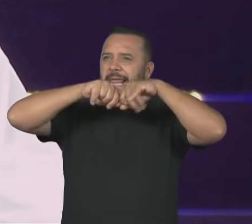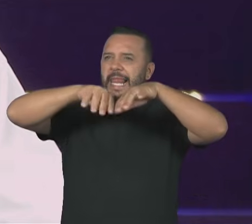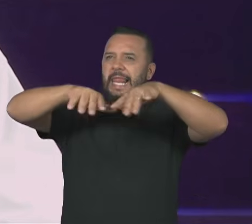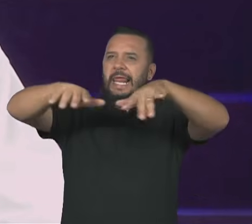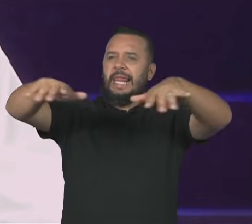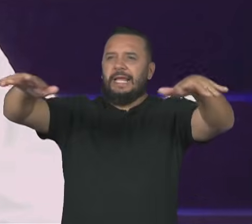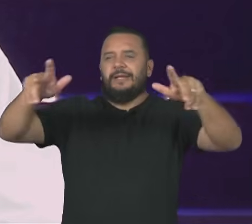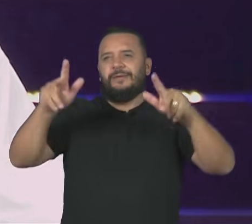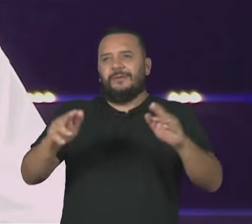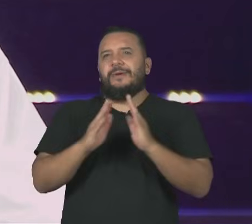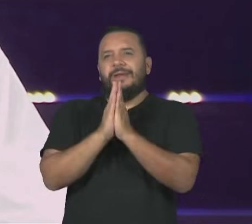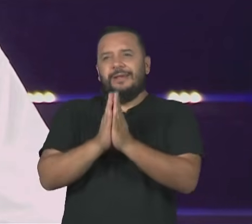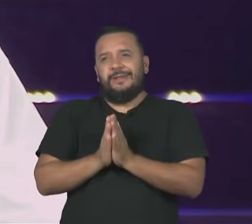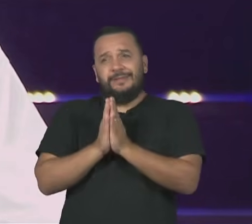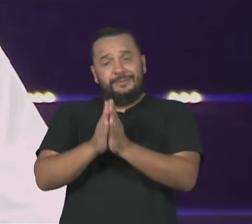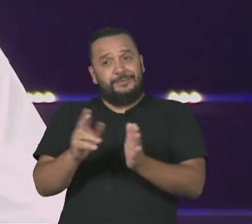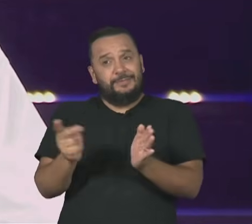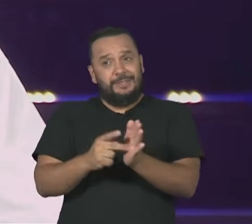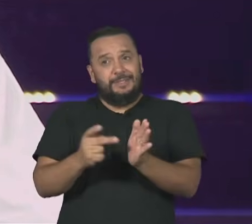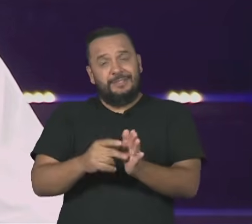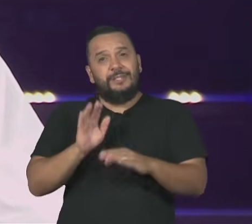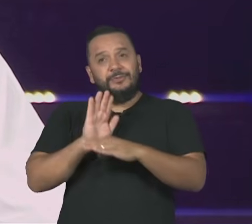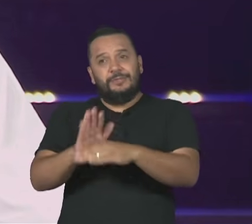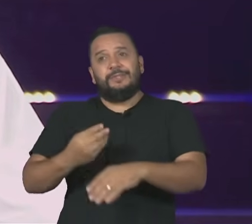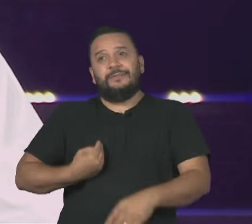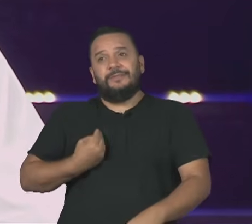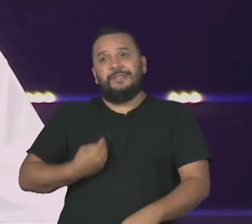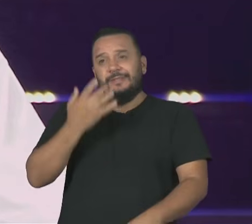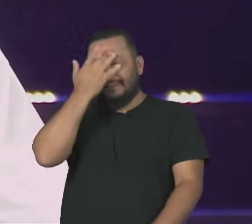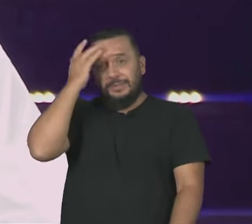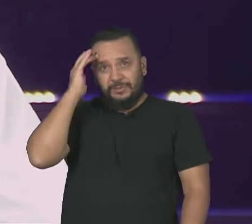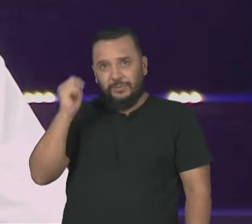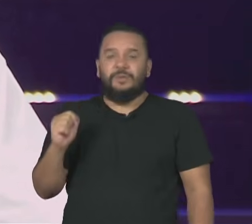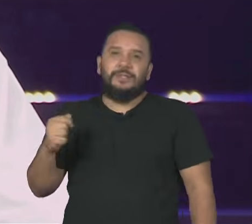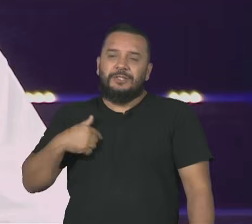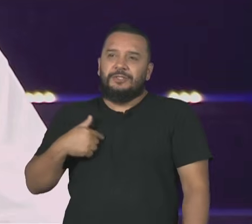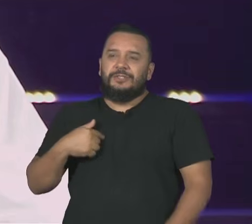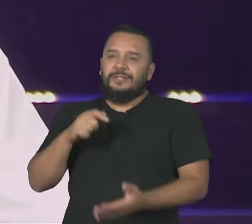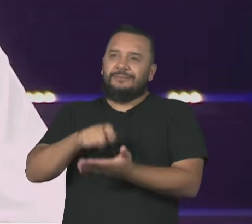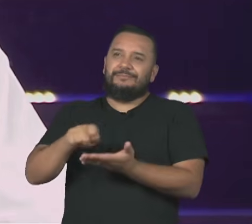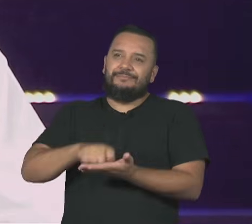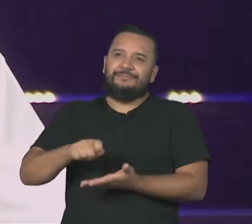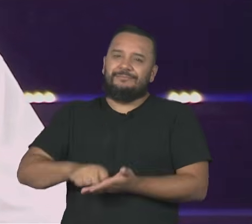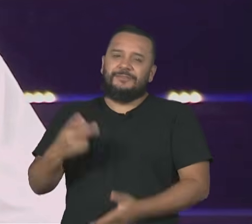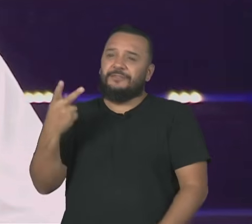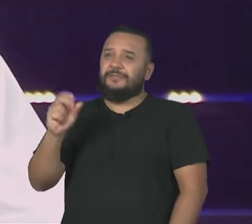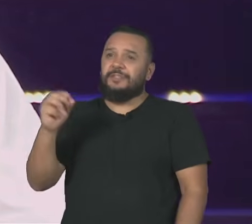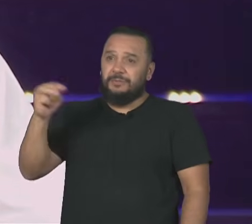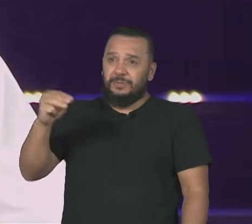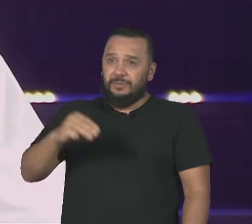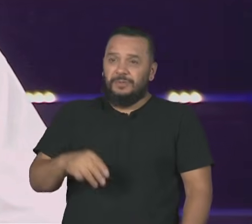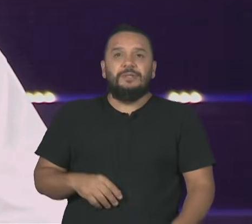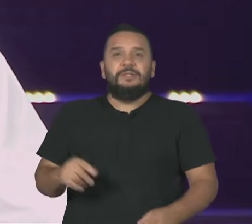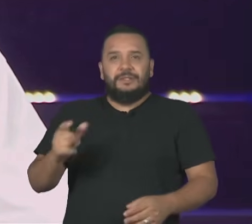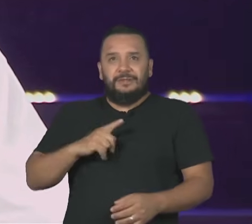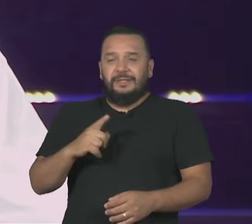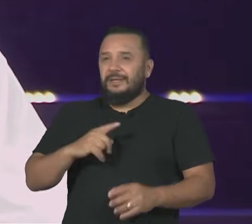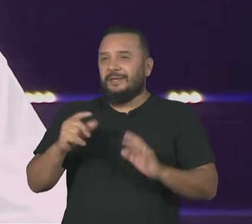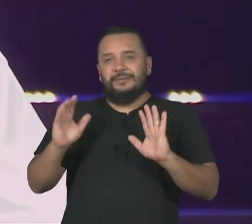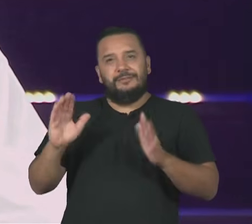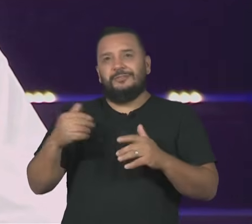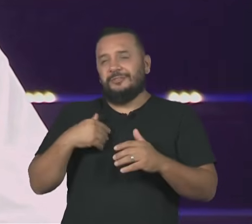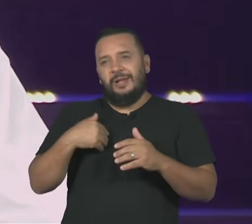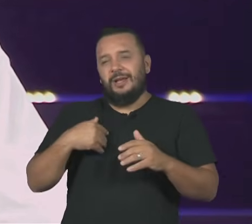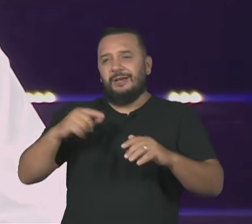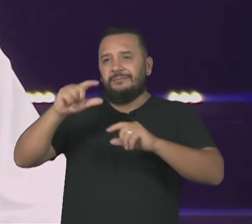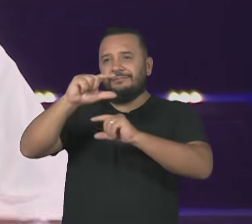uma reza de verdade na vida das pessoas. É uma música pequenininha, a gente fez em 20 minutos. Ela tem 2 estrofes